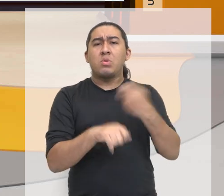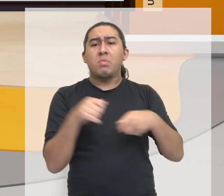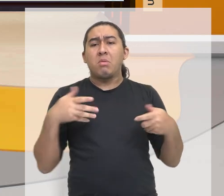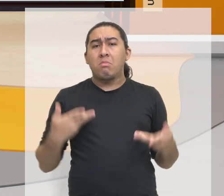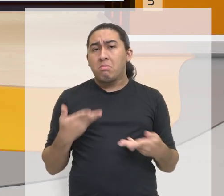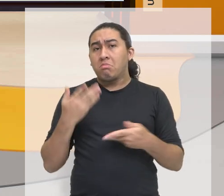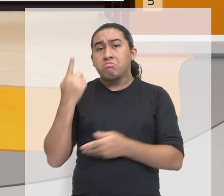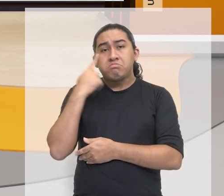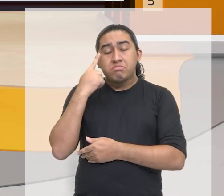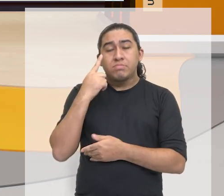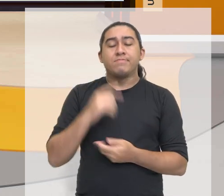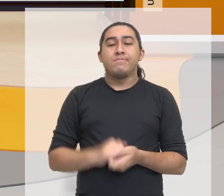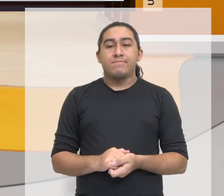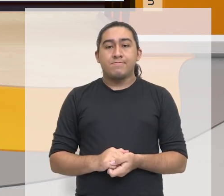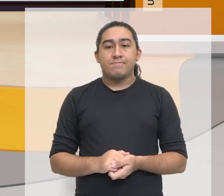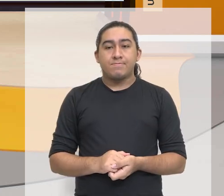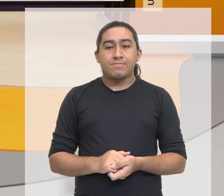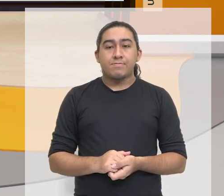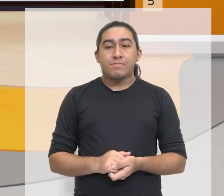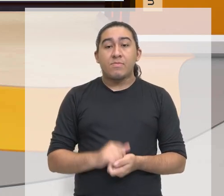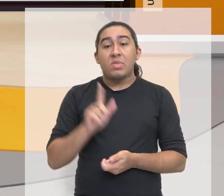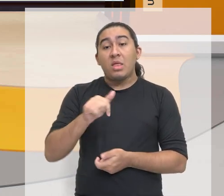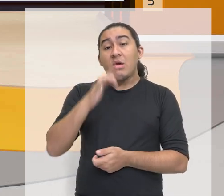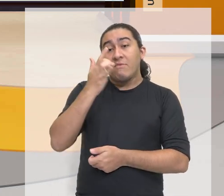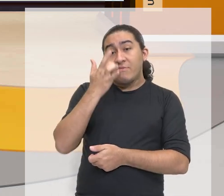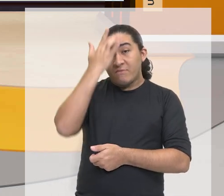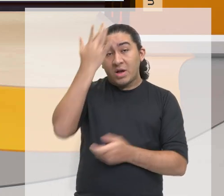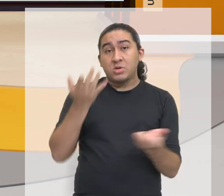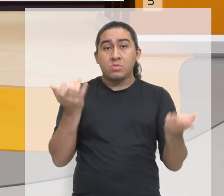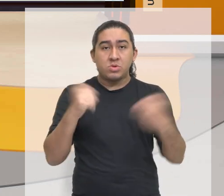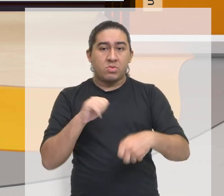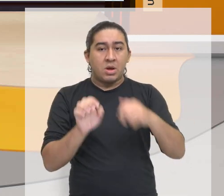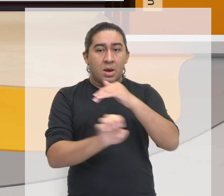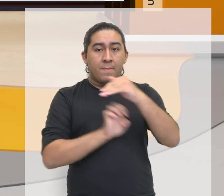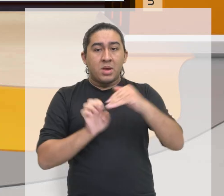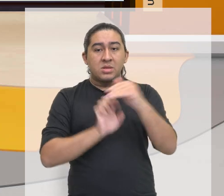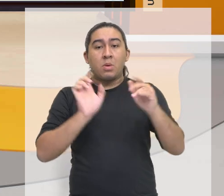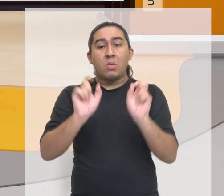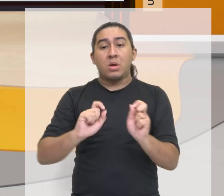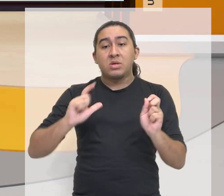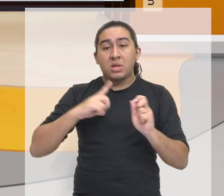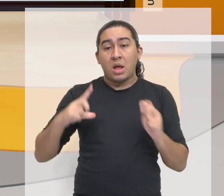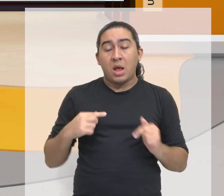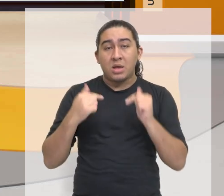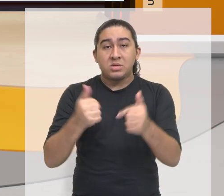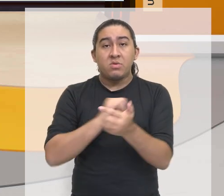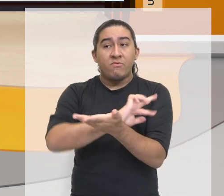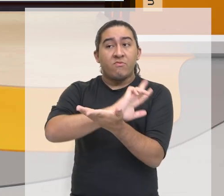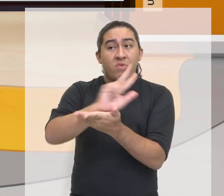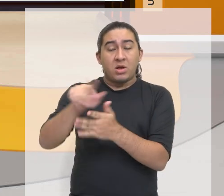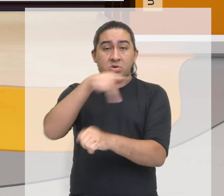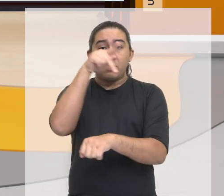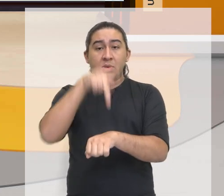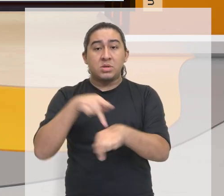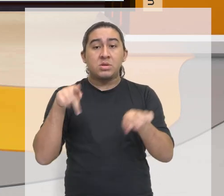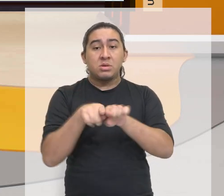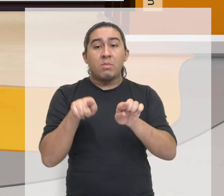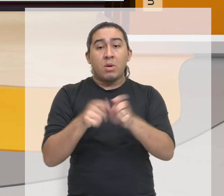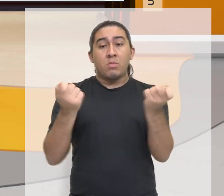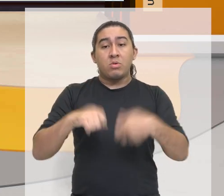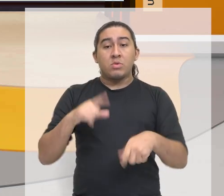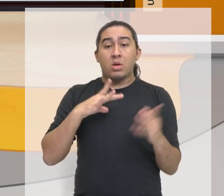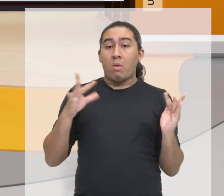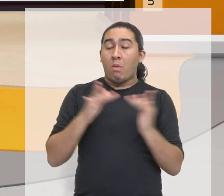esse, professora? Vamos lá. Uma facilidade das empresas operarem em múltiplos países e